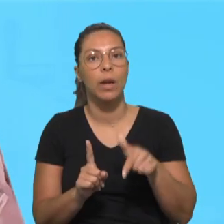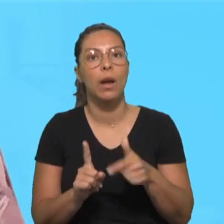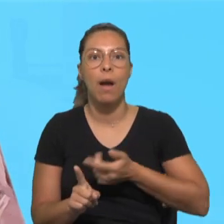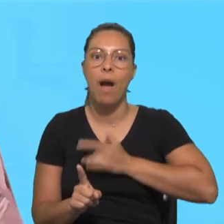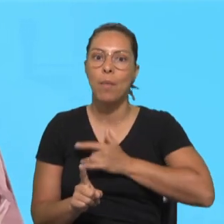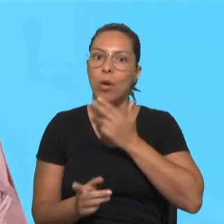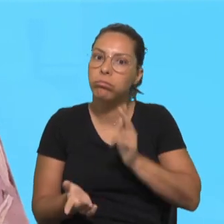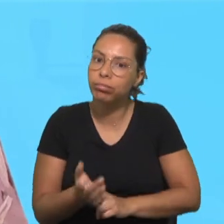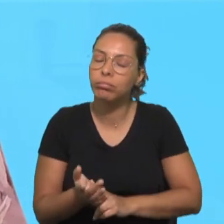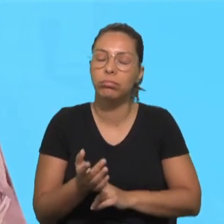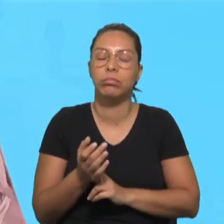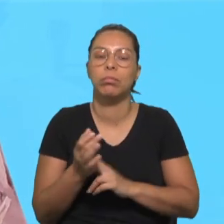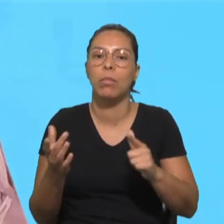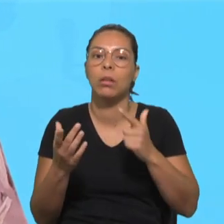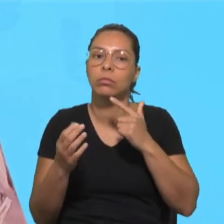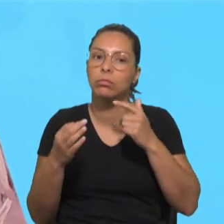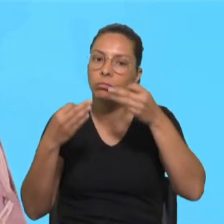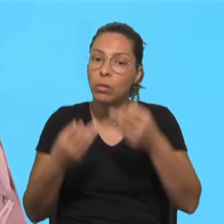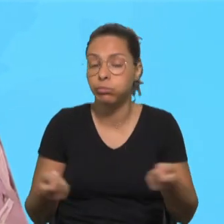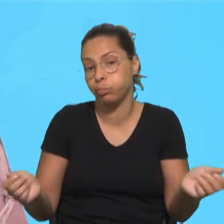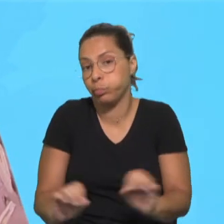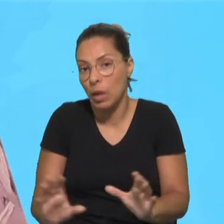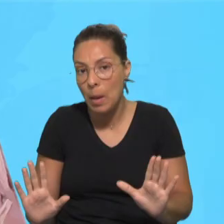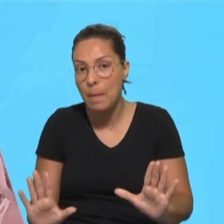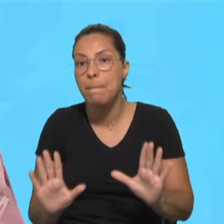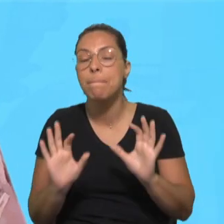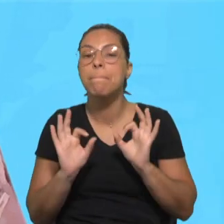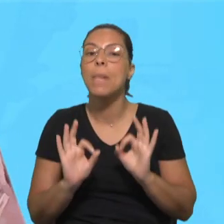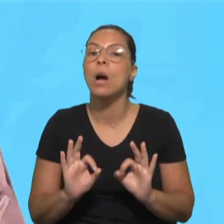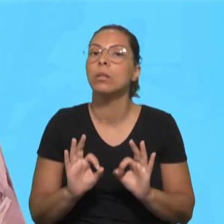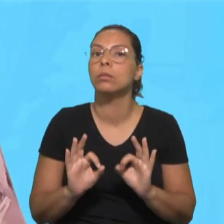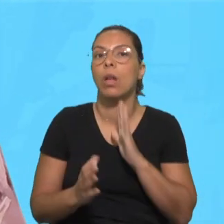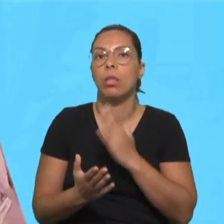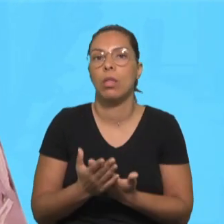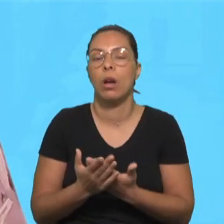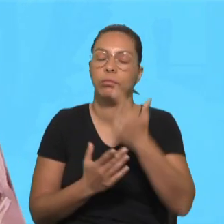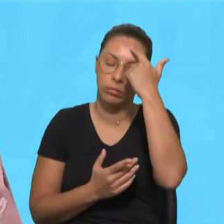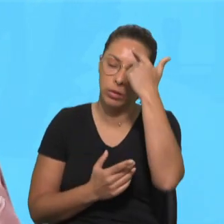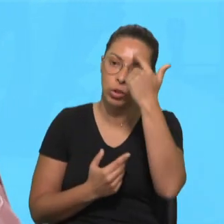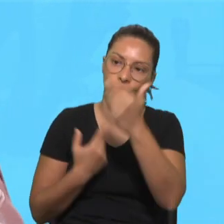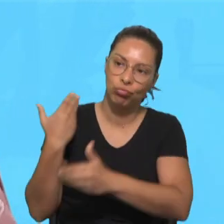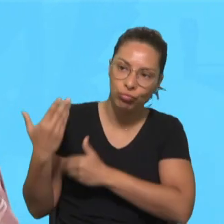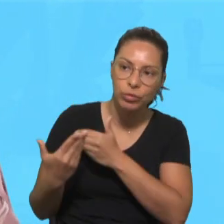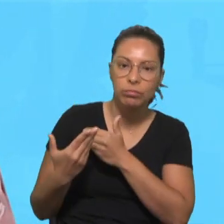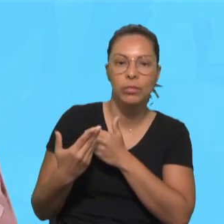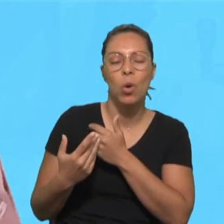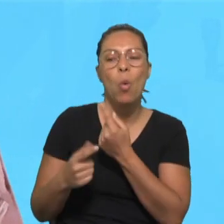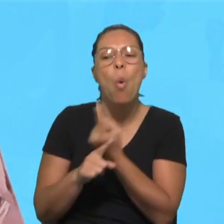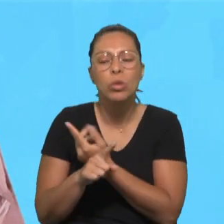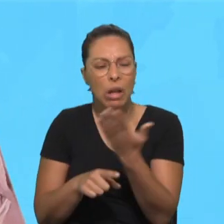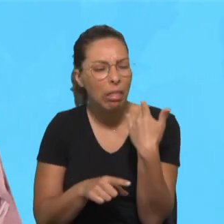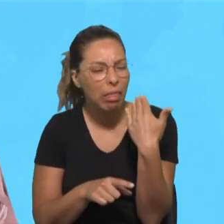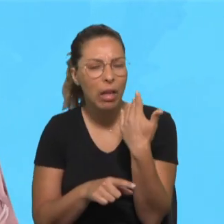e gratuito, que Jesus nos deixa em herança e que se há de revelar em pequenos gestos, em pequenas palavras, no ser, no